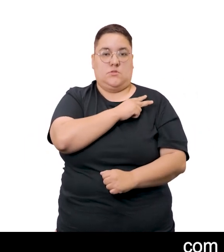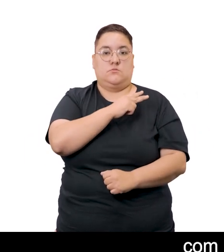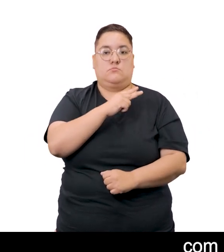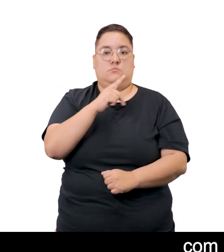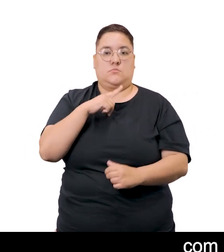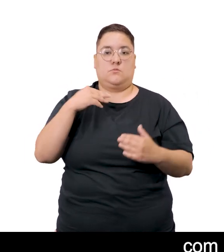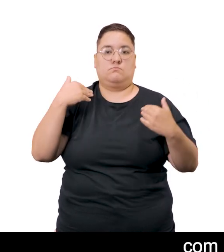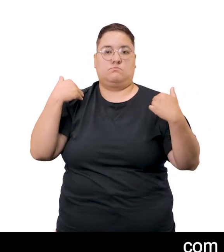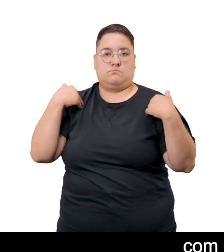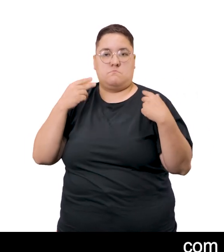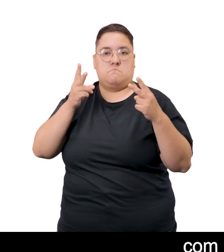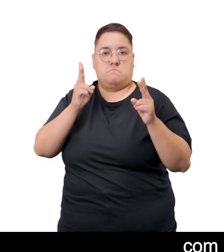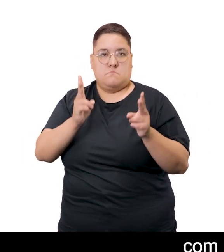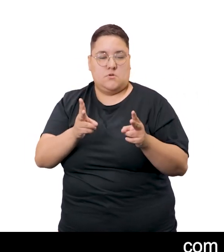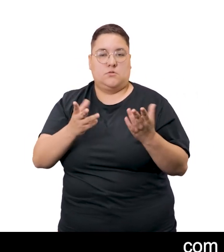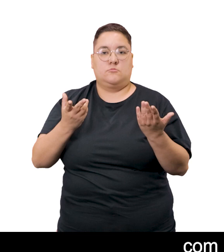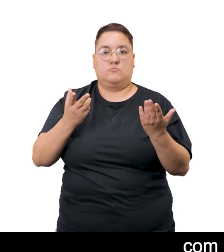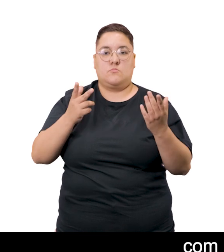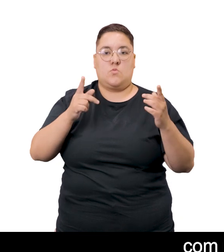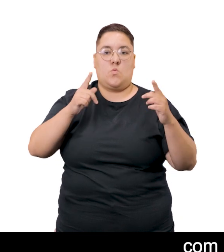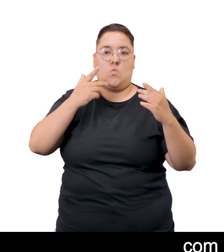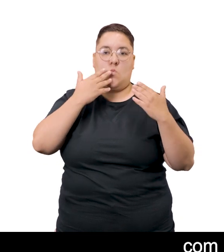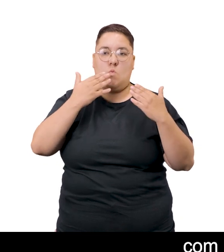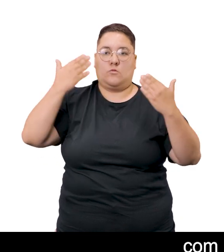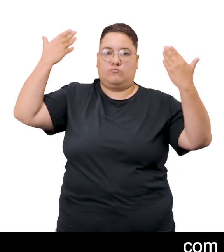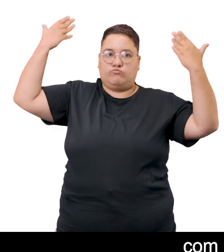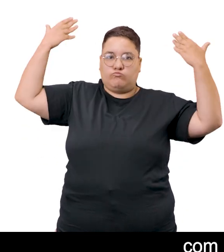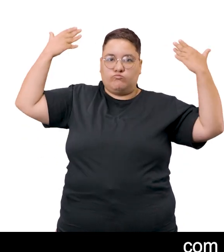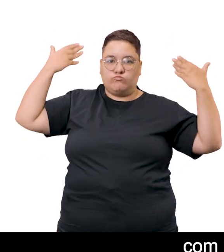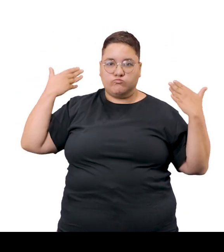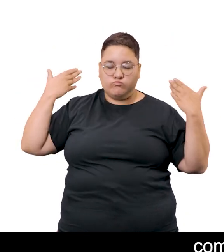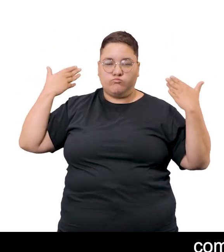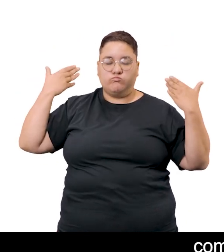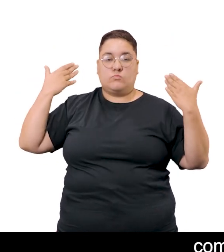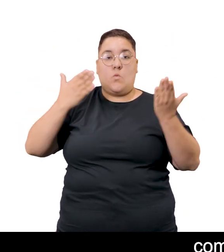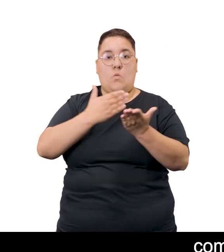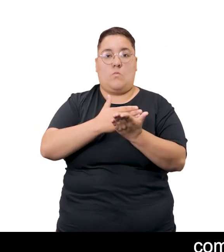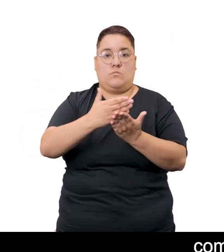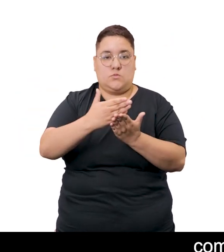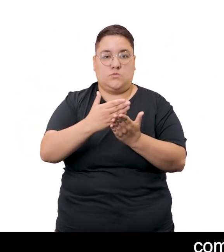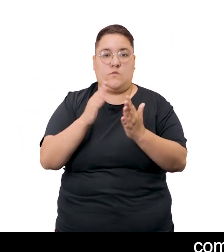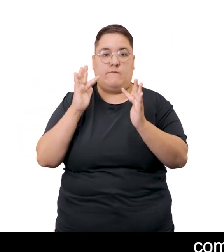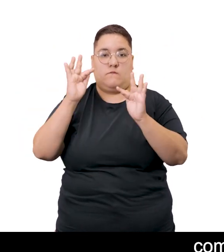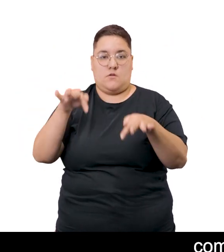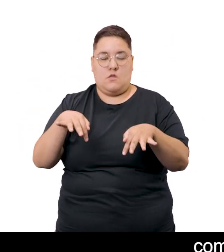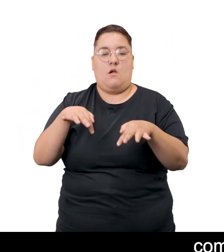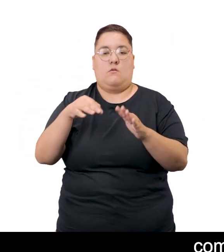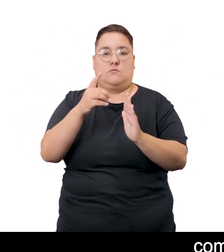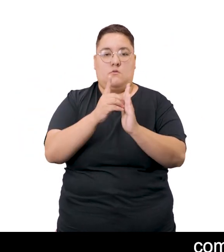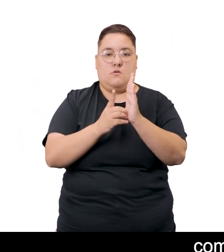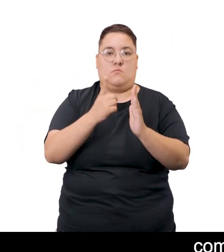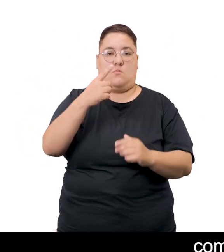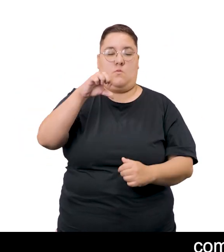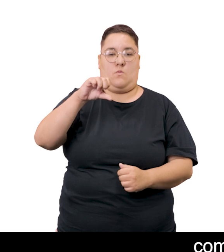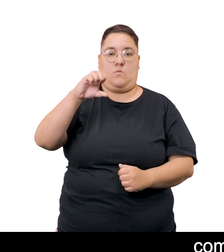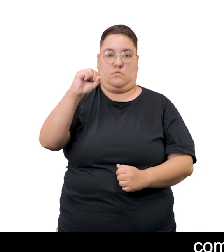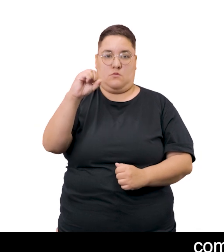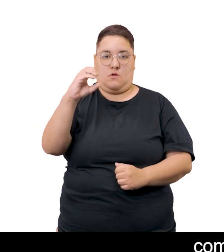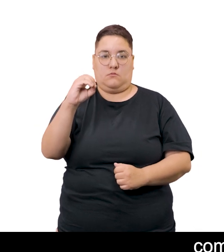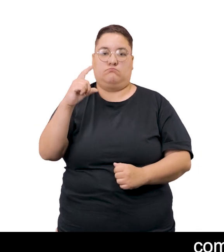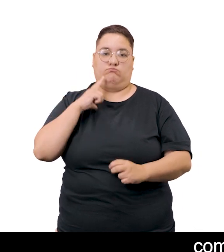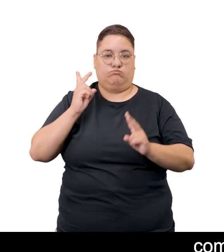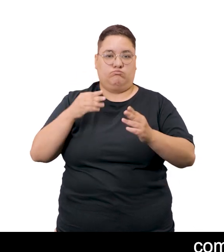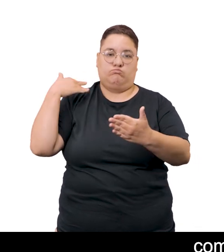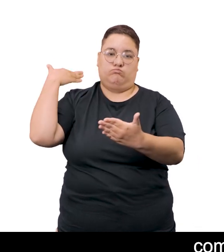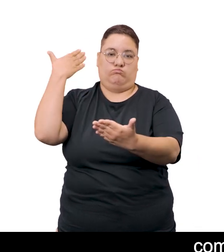com repetição de poses, enquadramentos e cores chapadas nos fundos, começaram no final da década de 1980